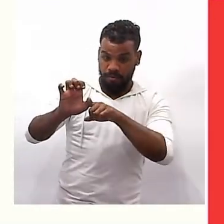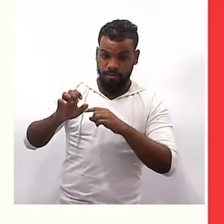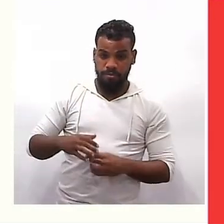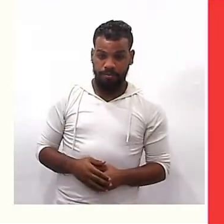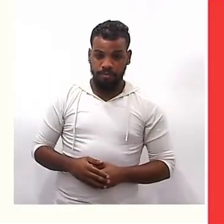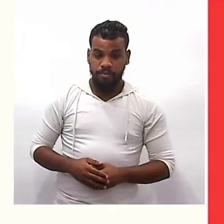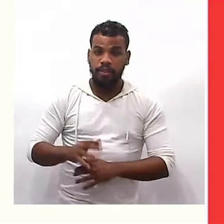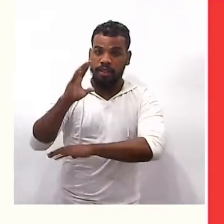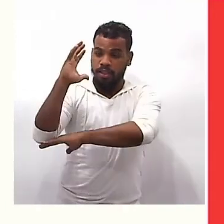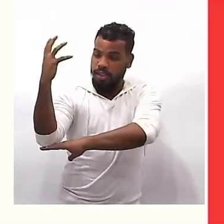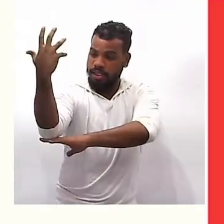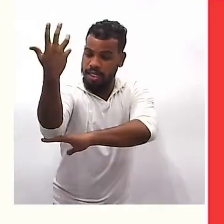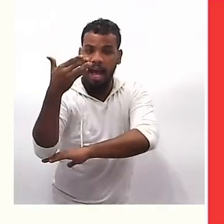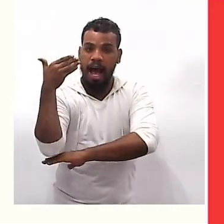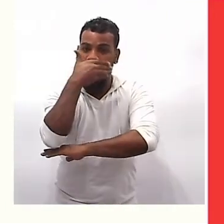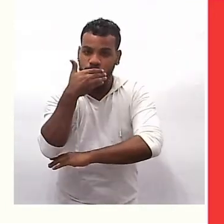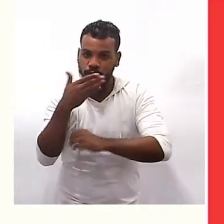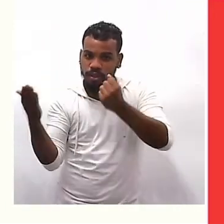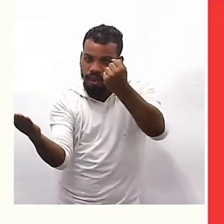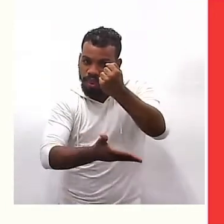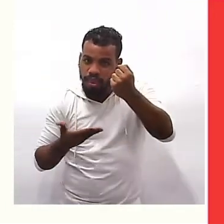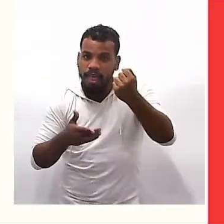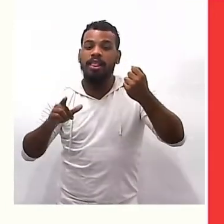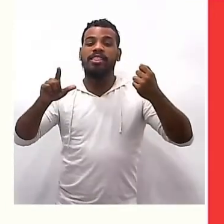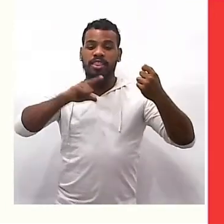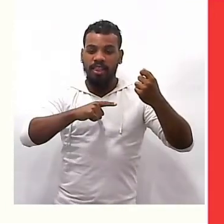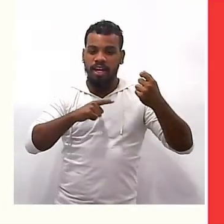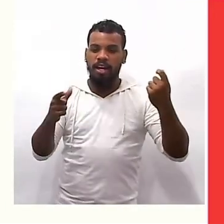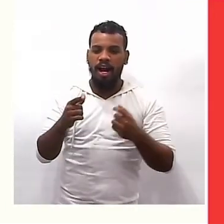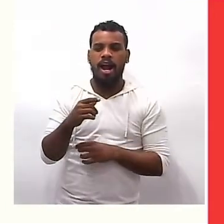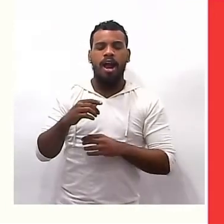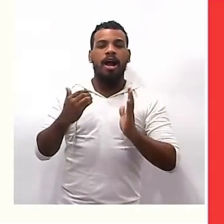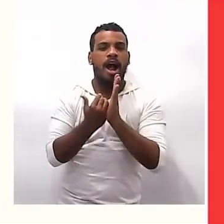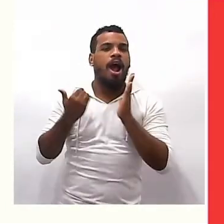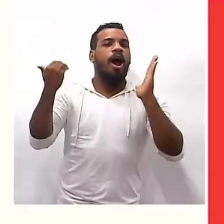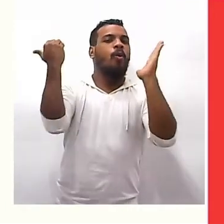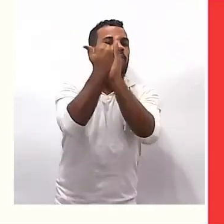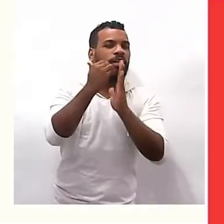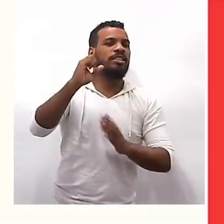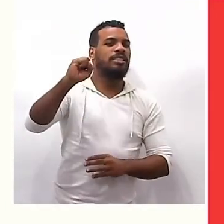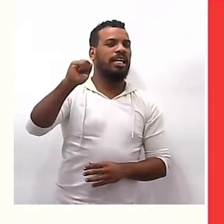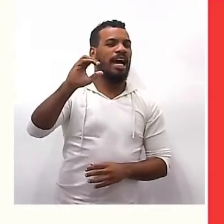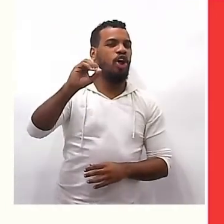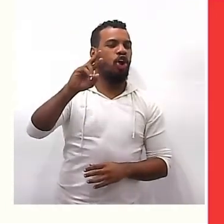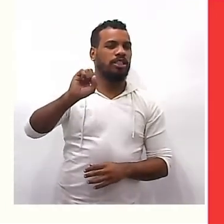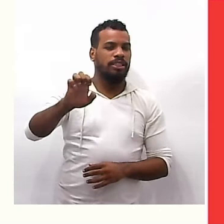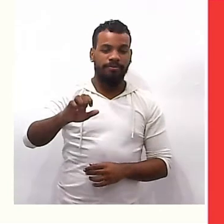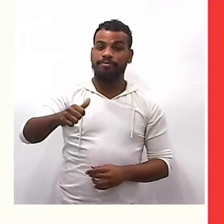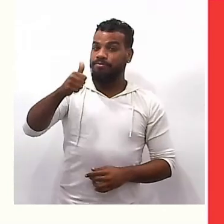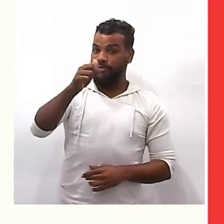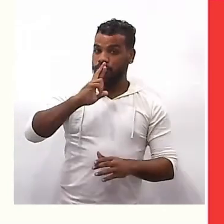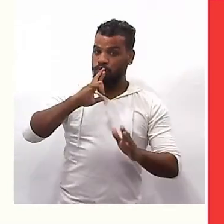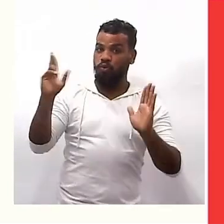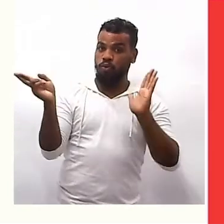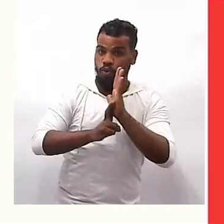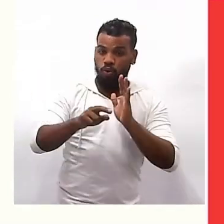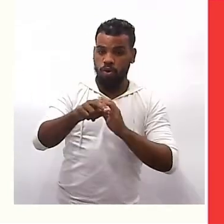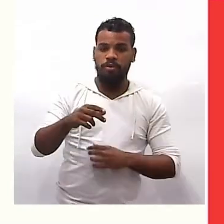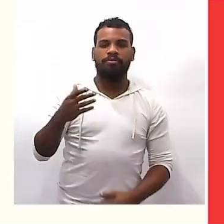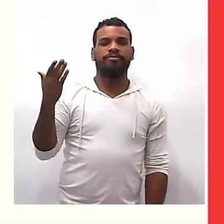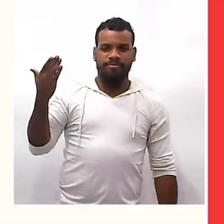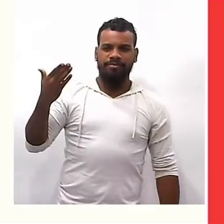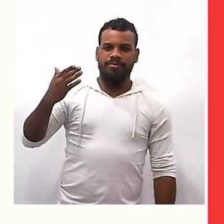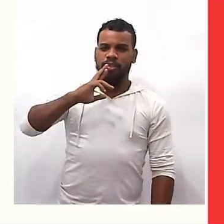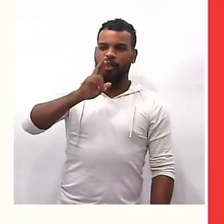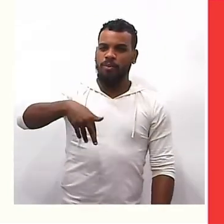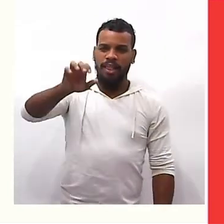cana-de-açúcar, pois apresenta comos com alto teor de sacarose. Beleza. O gabarito dessa questão seria,